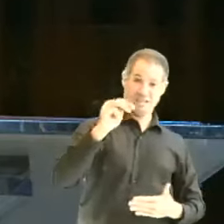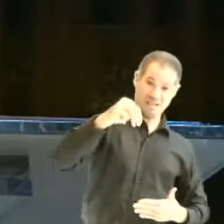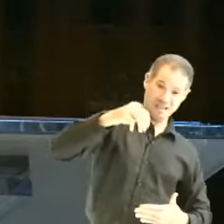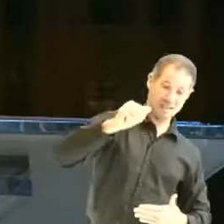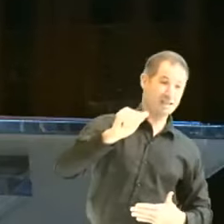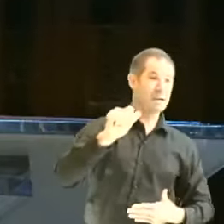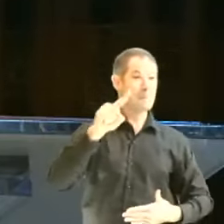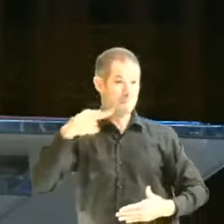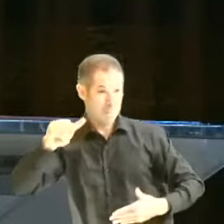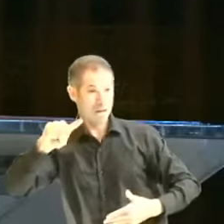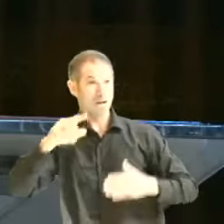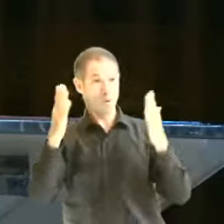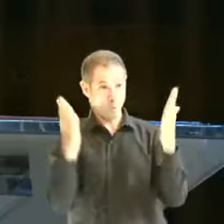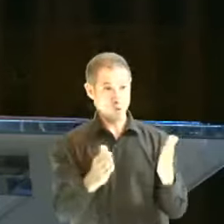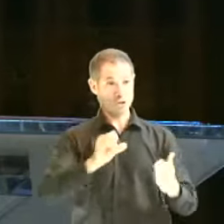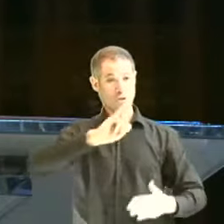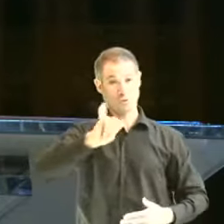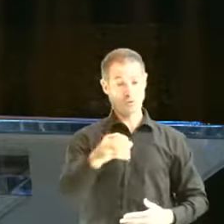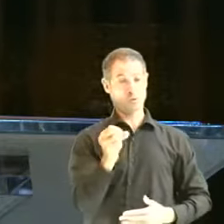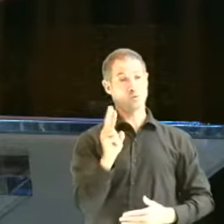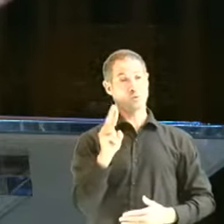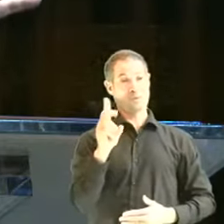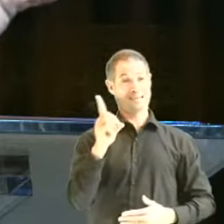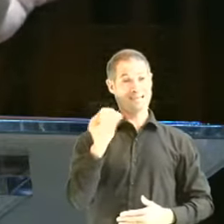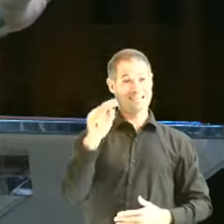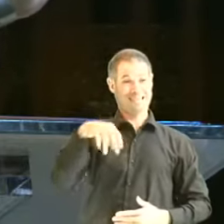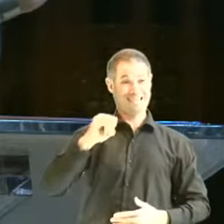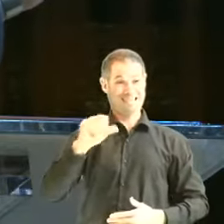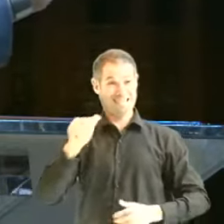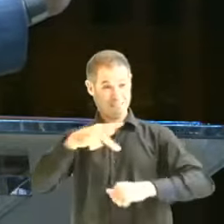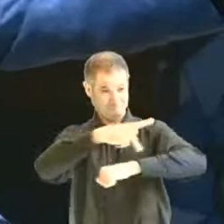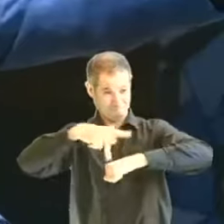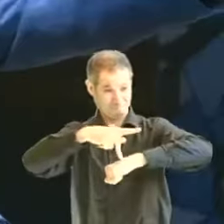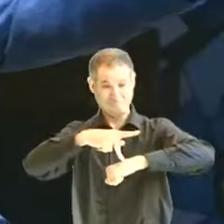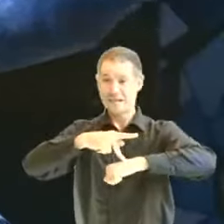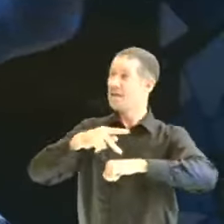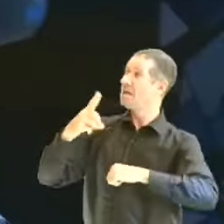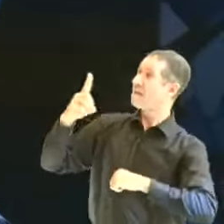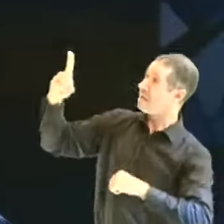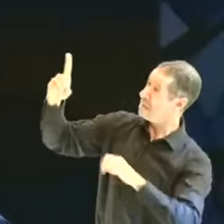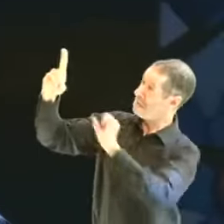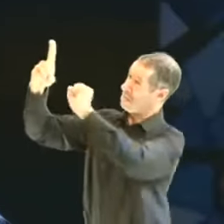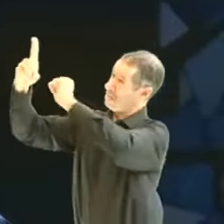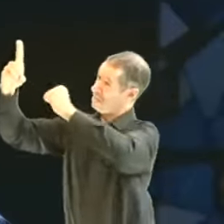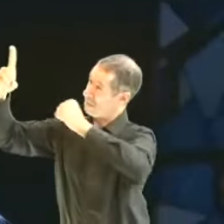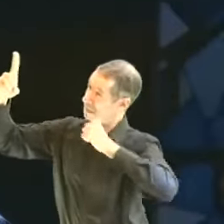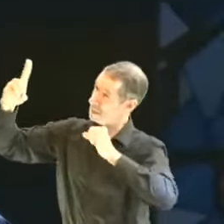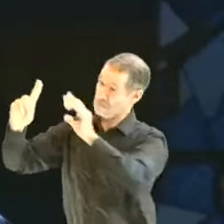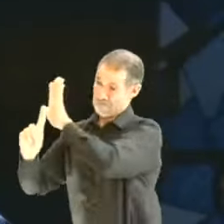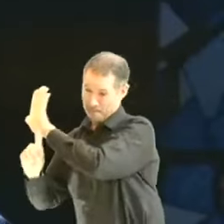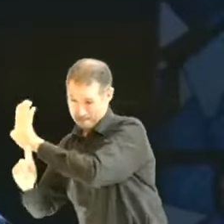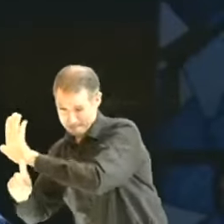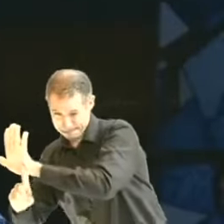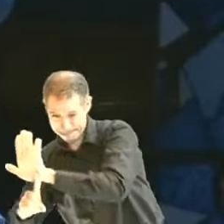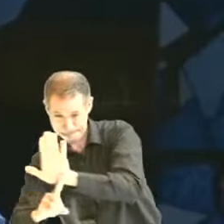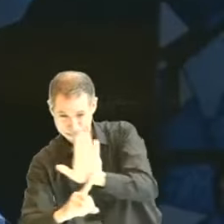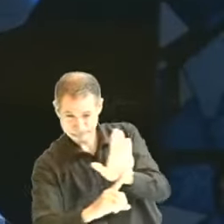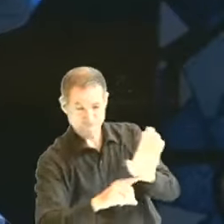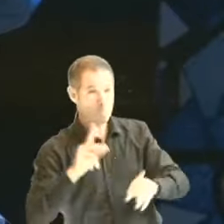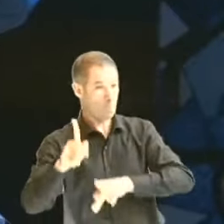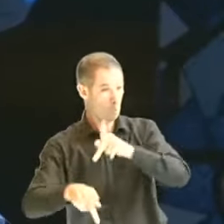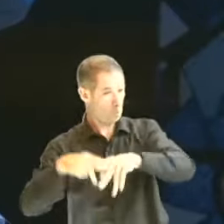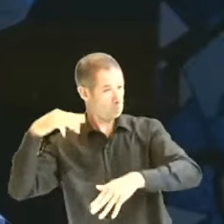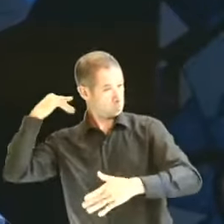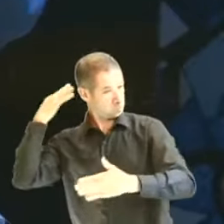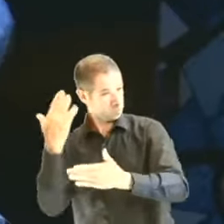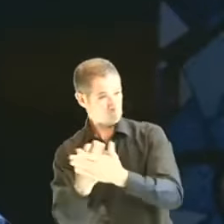chamado Jordânia, Deus revelou a sua grandeza em todo esse trajeto. Então, desde